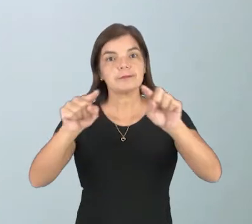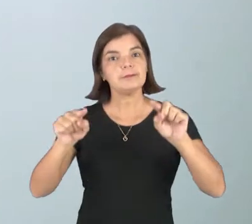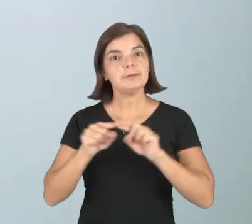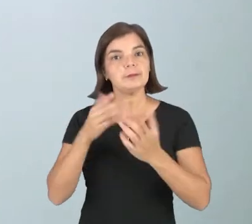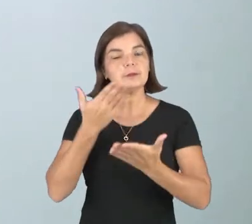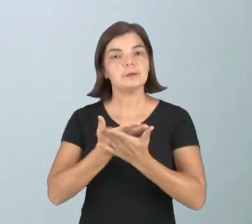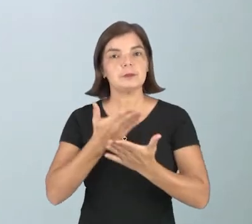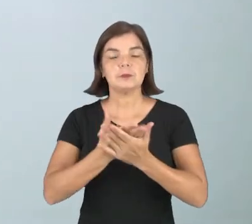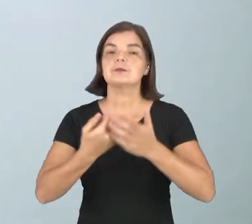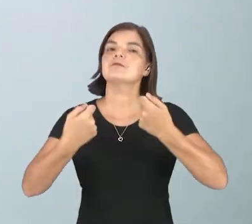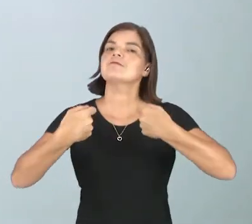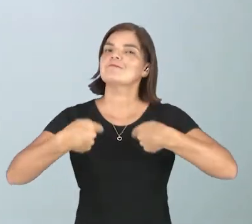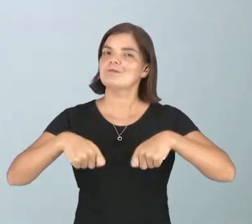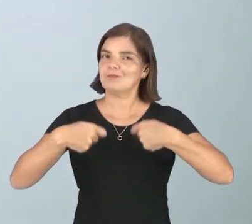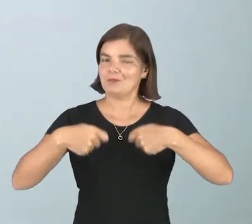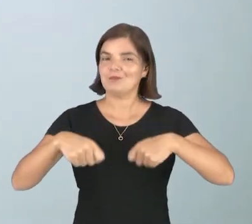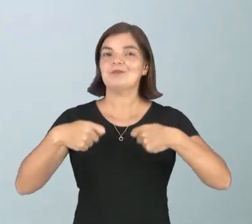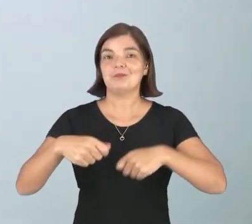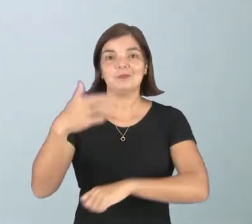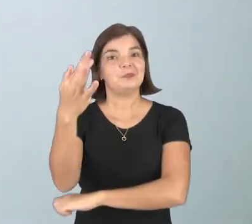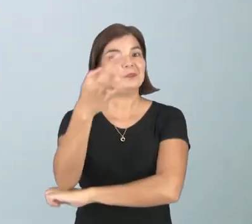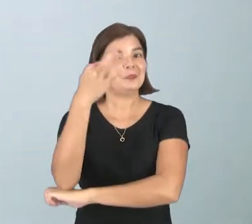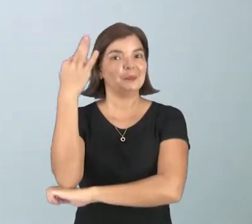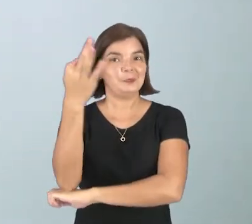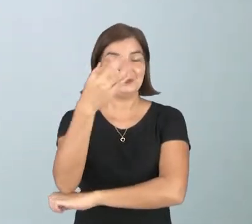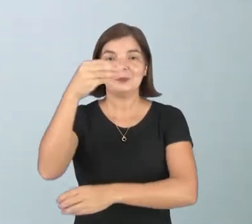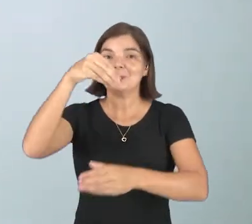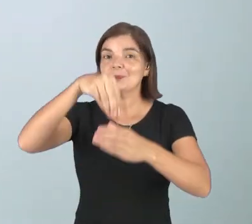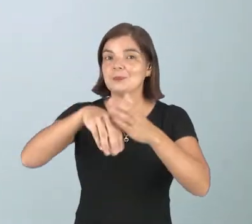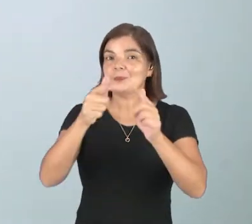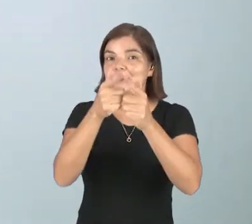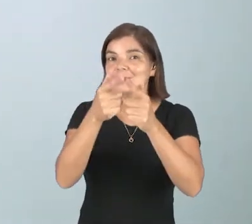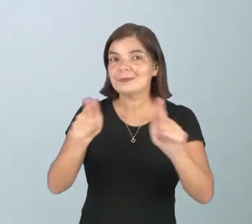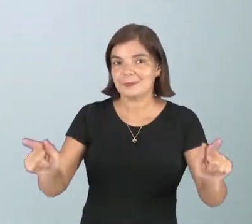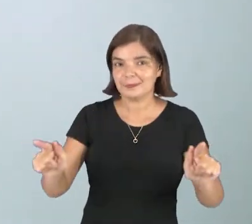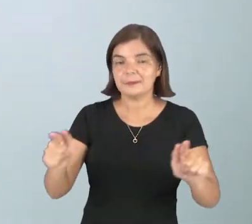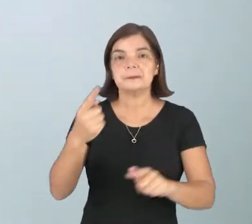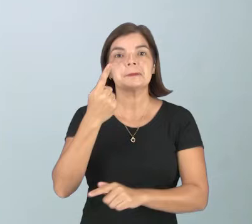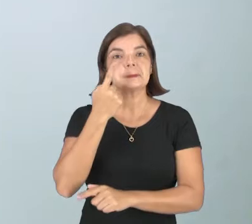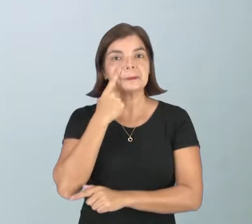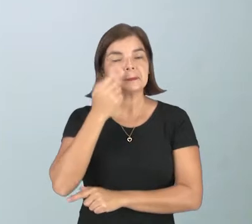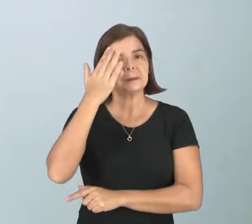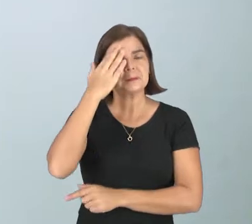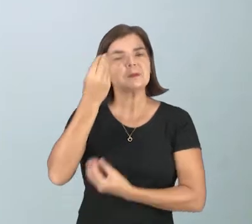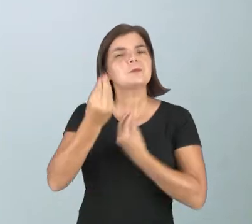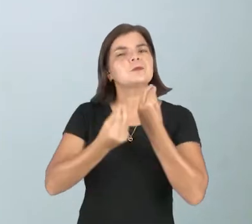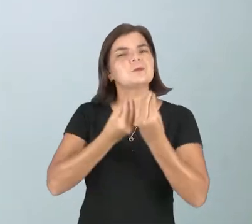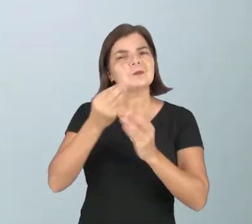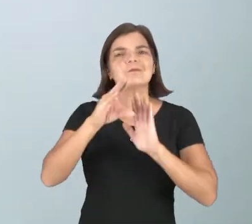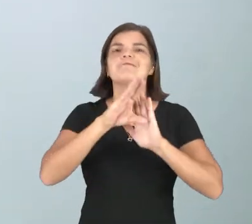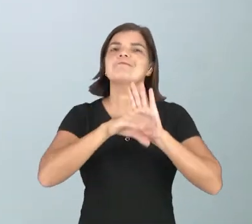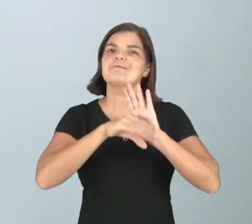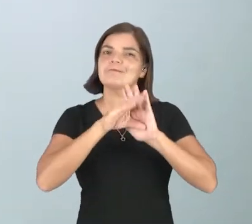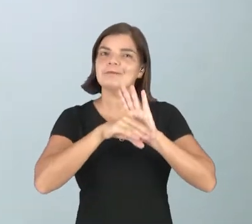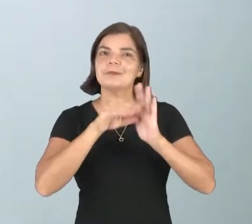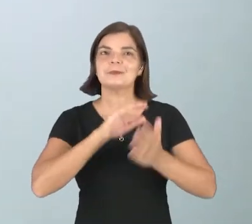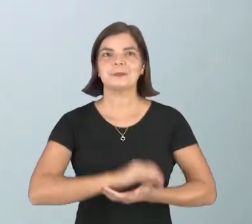devo apresentar a concordância nominal de acordo com a gramática normativa. Vamos lá entender que conteúdo é